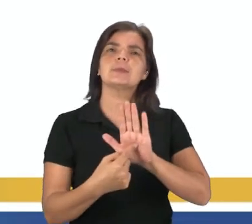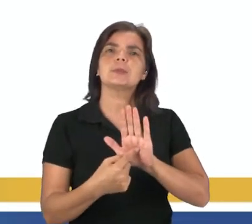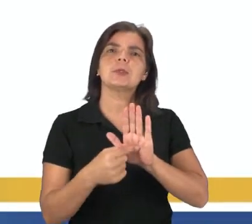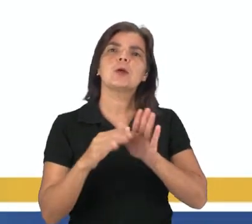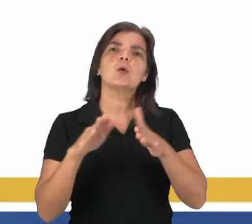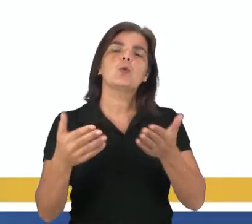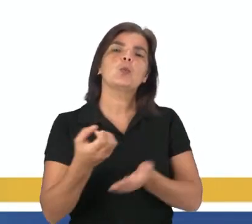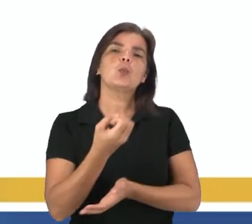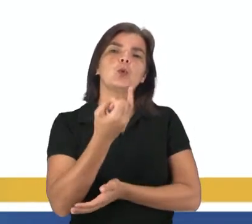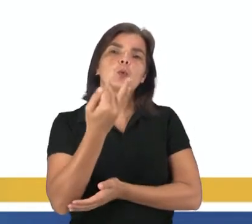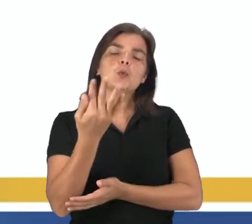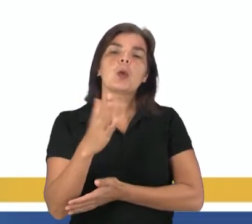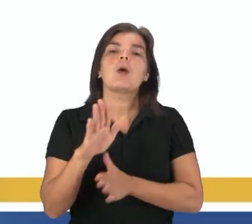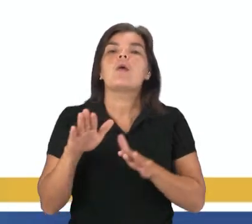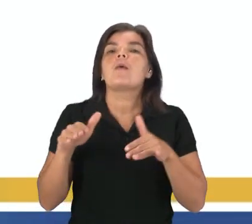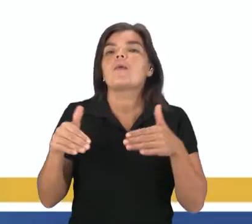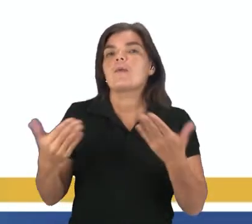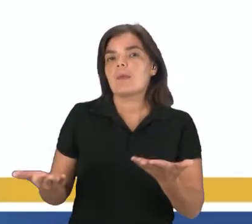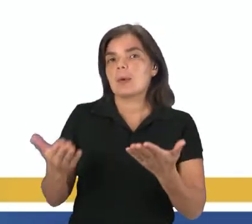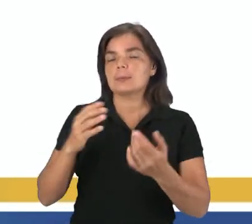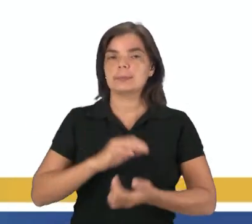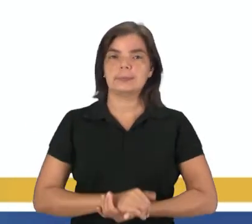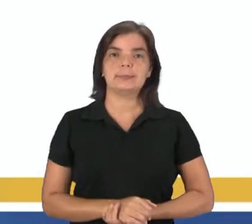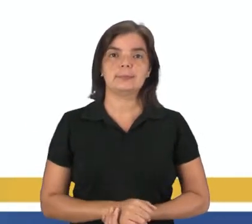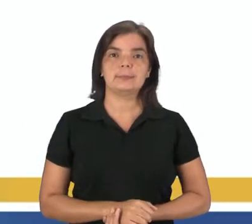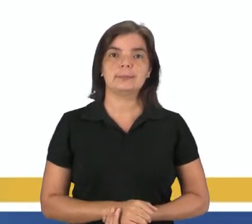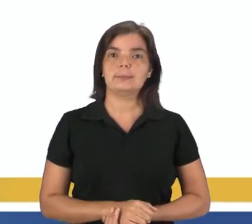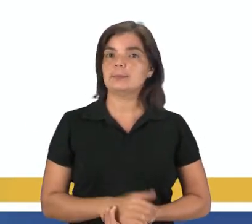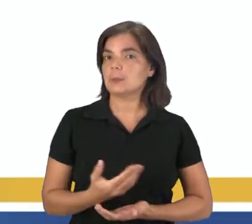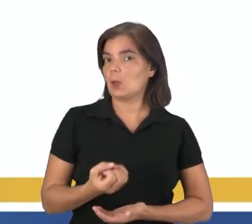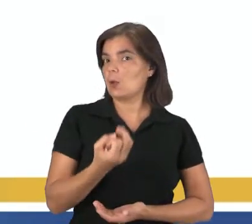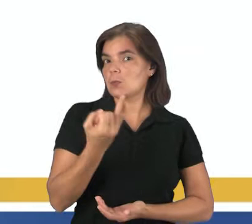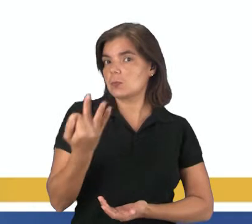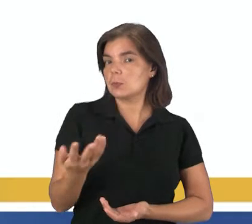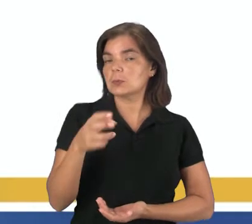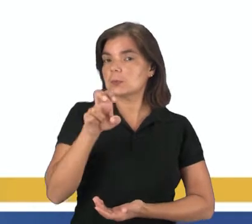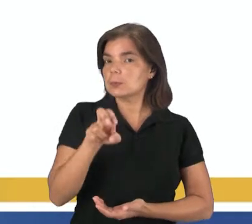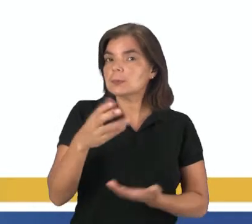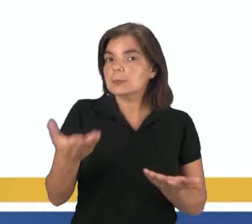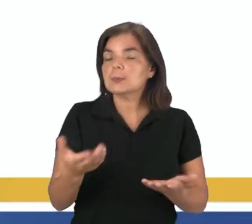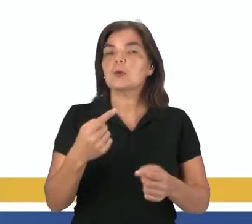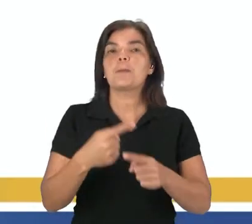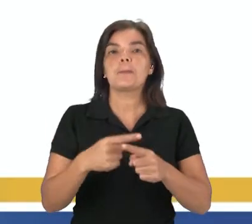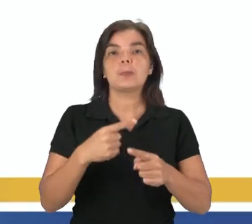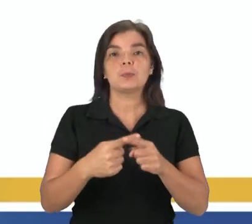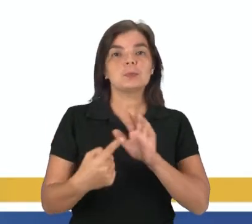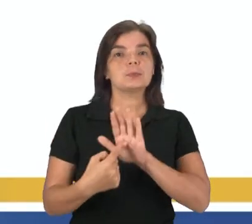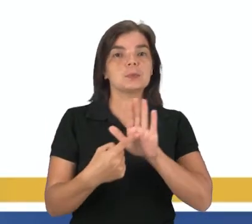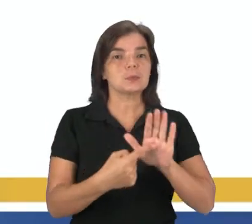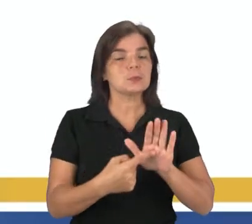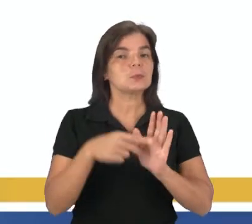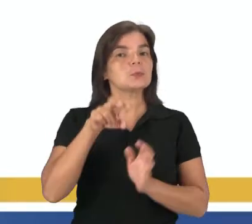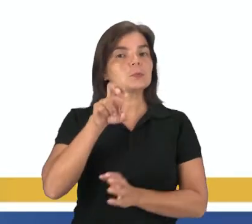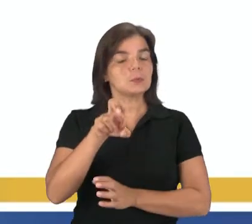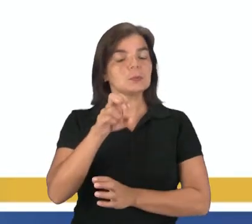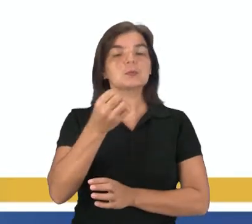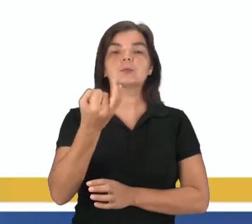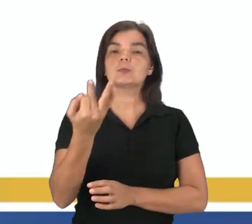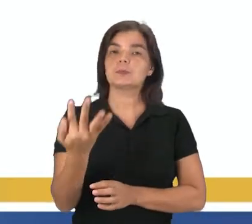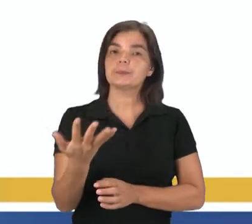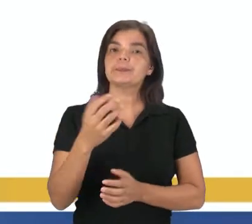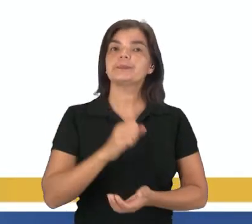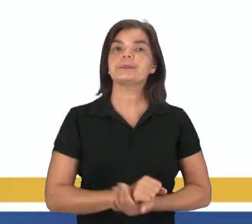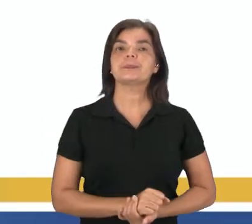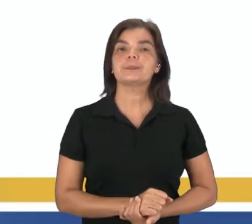ele representasse uma quantidade, qual seria? A quantidade 5, porque ele está representando 5